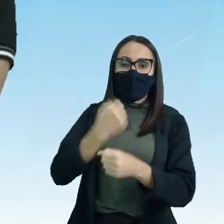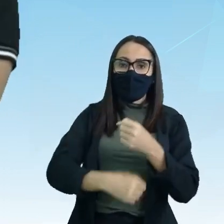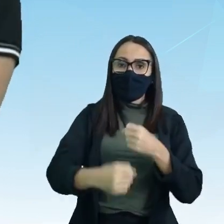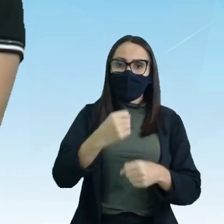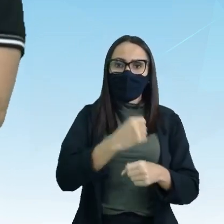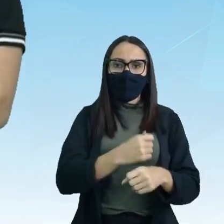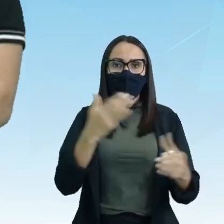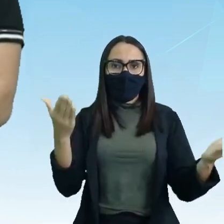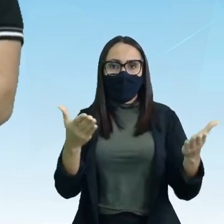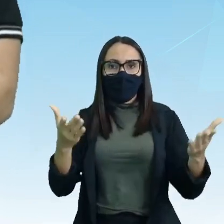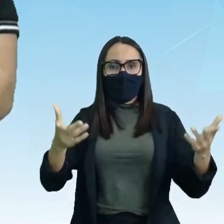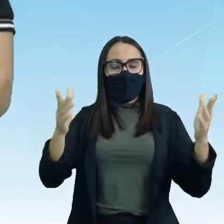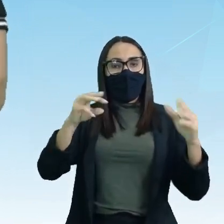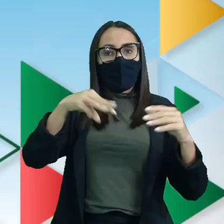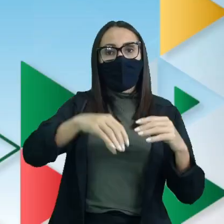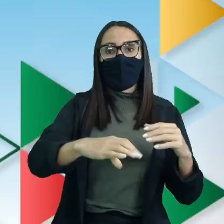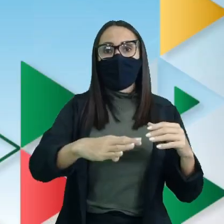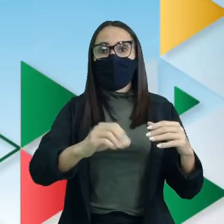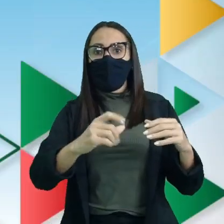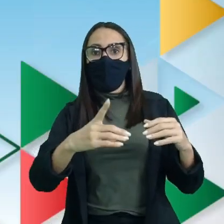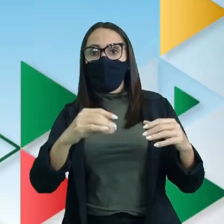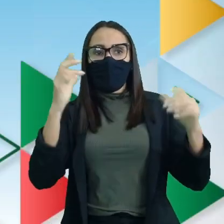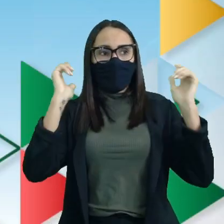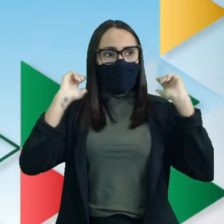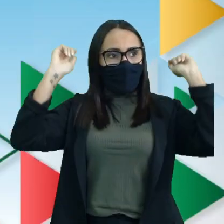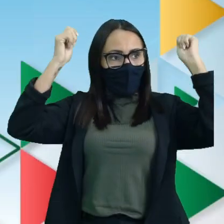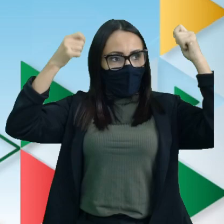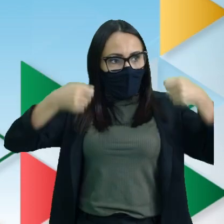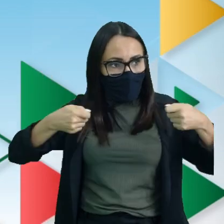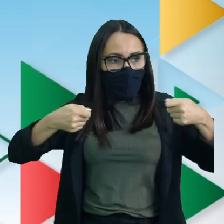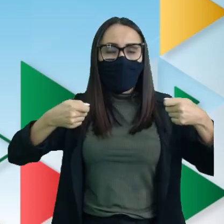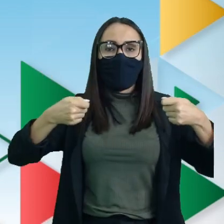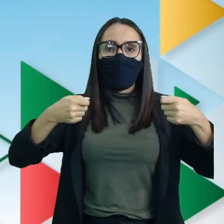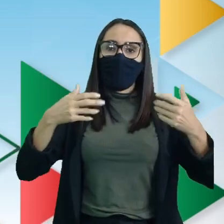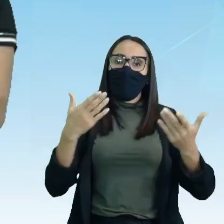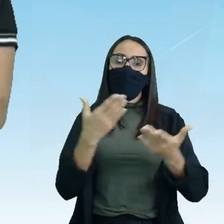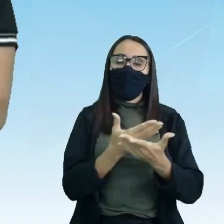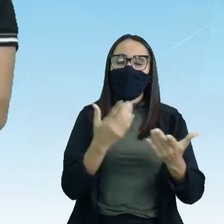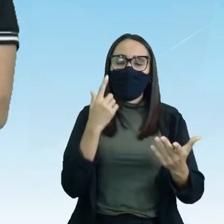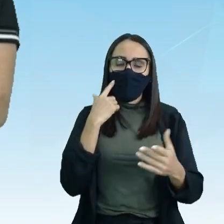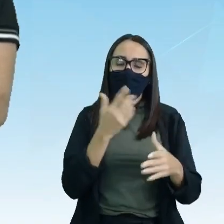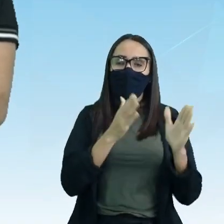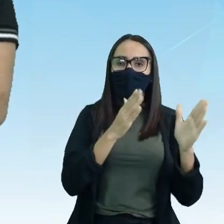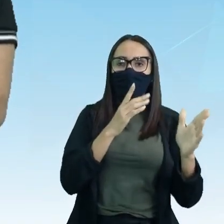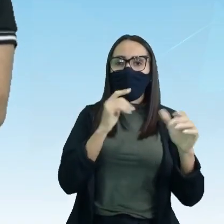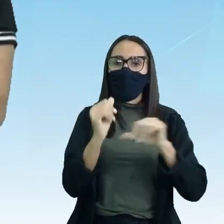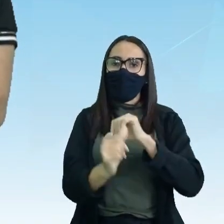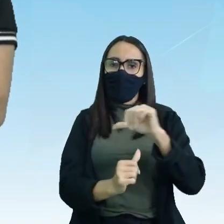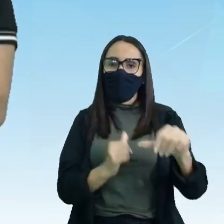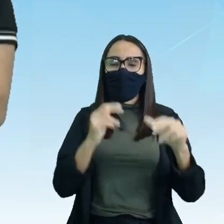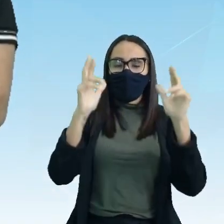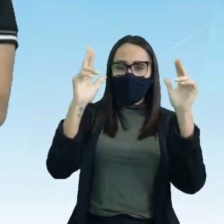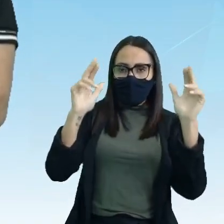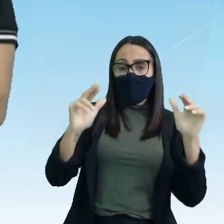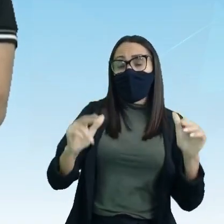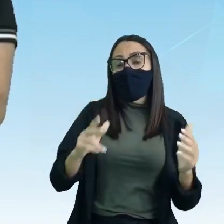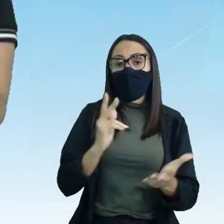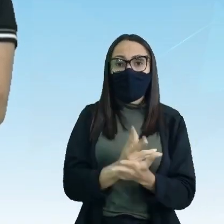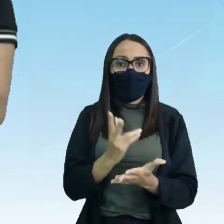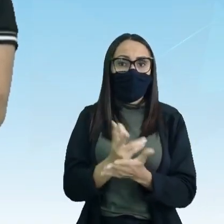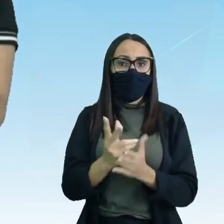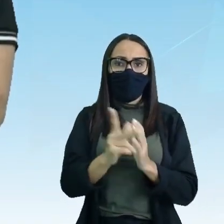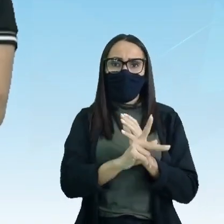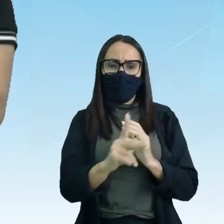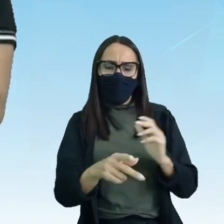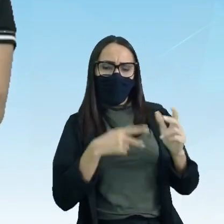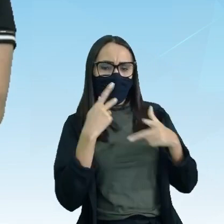de São José. Lembrar que, no caso, nossa série, a gente sempre alterna aqui, muda a questão temática, como o professor falou,